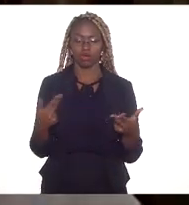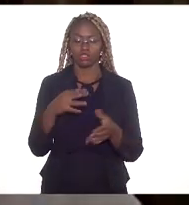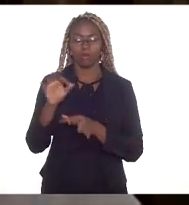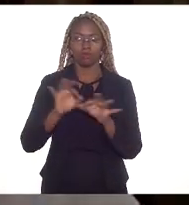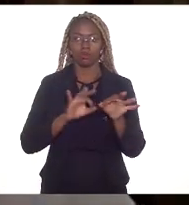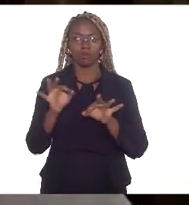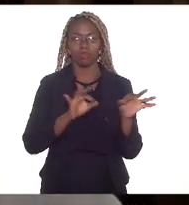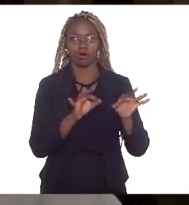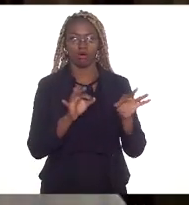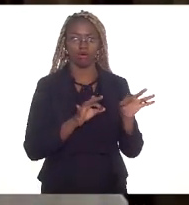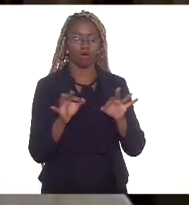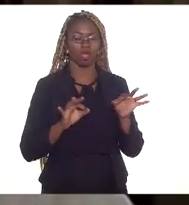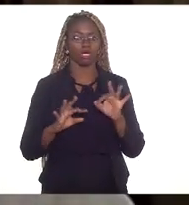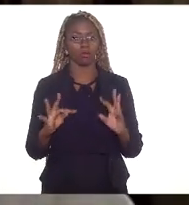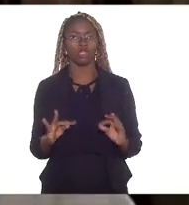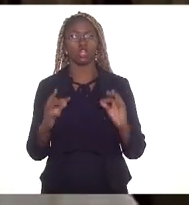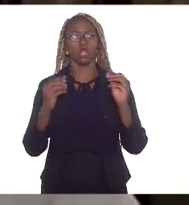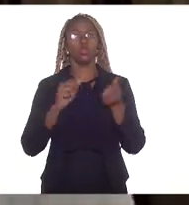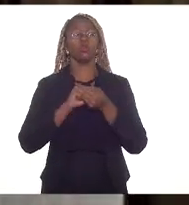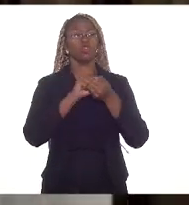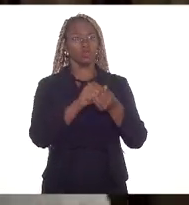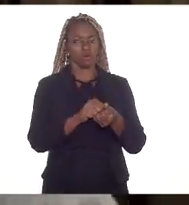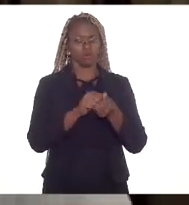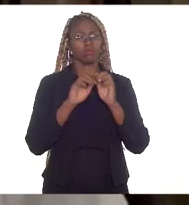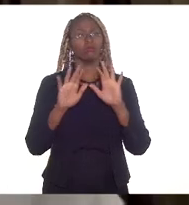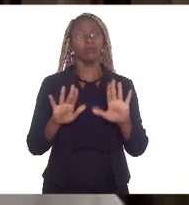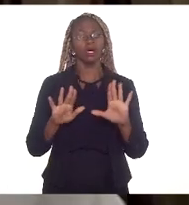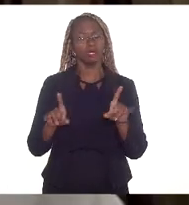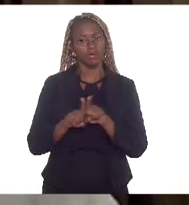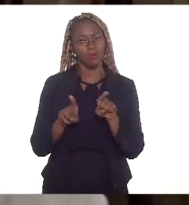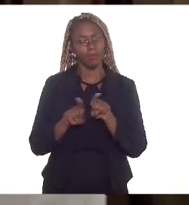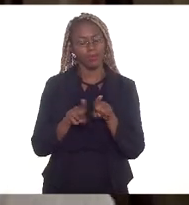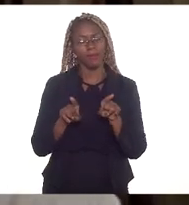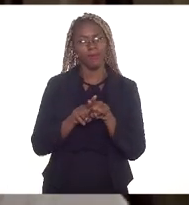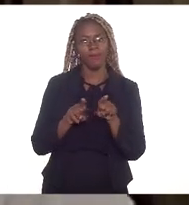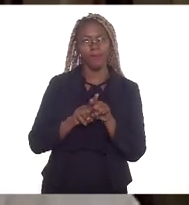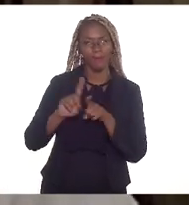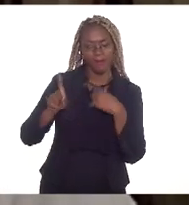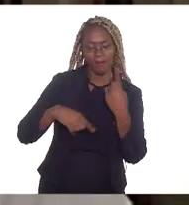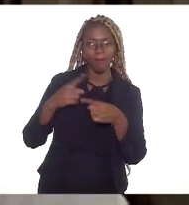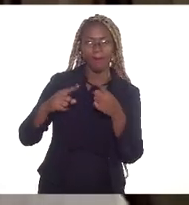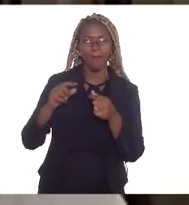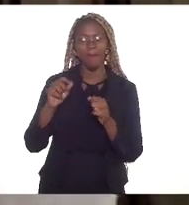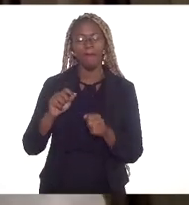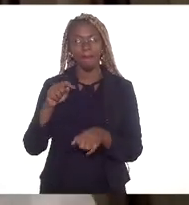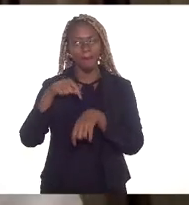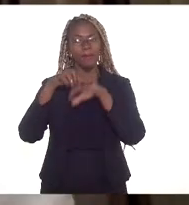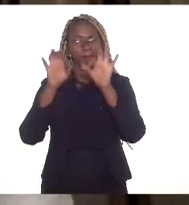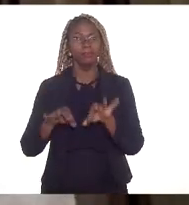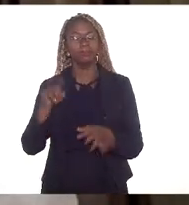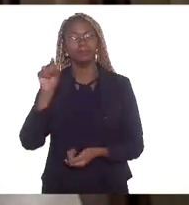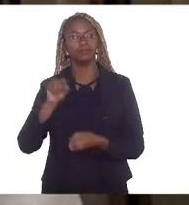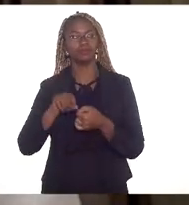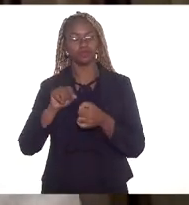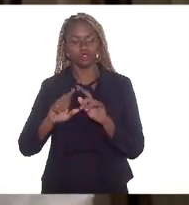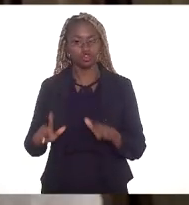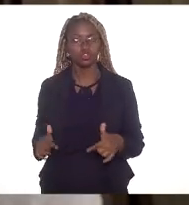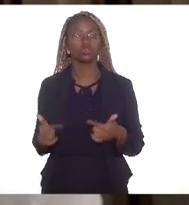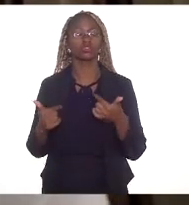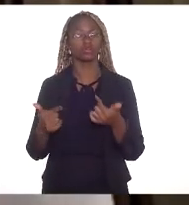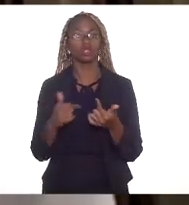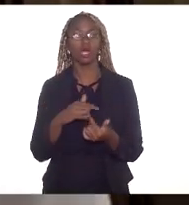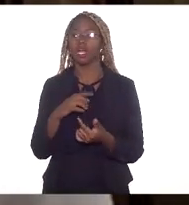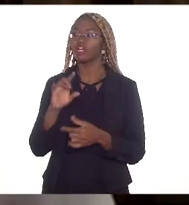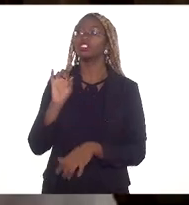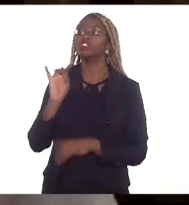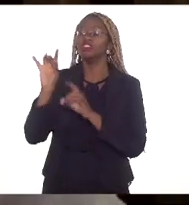construído por todos, mas que também, depois da fase de execução, ele fique a cargo do